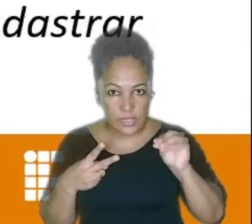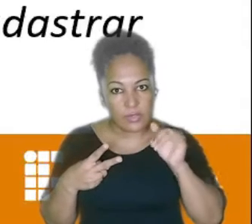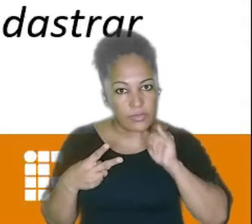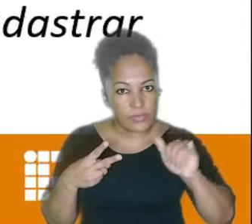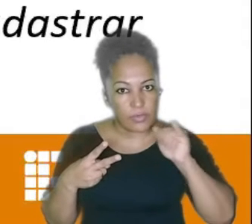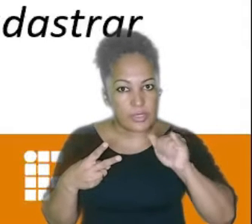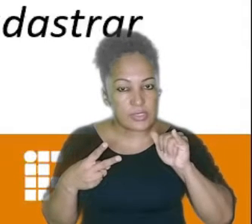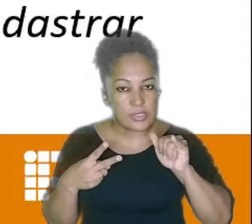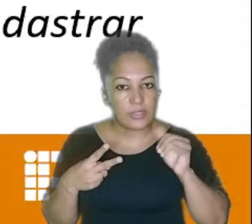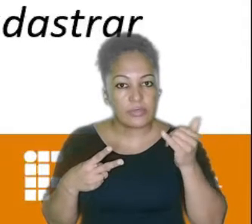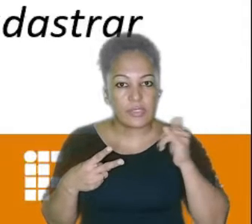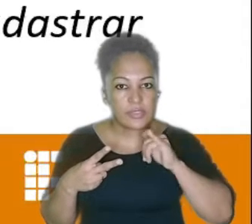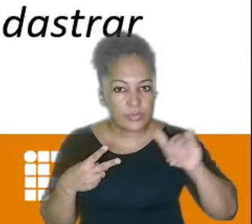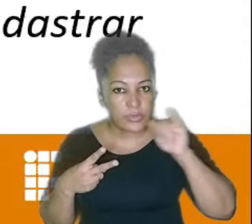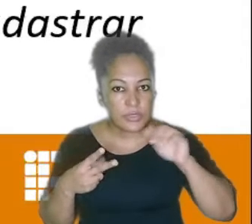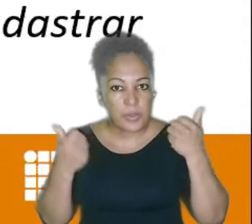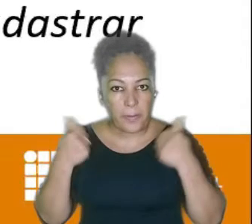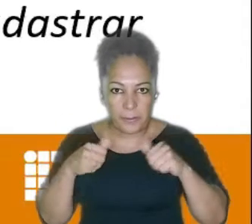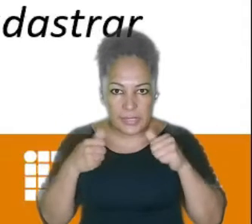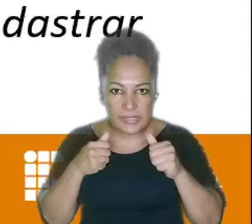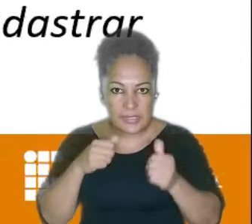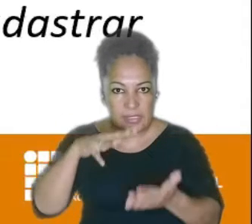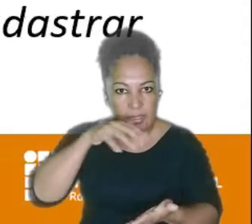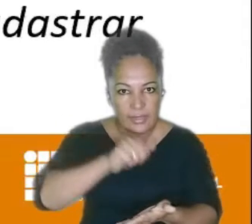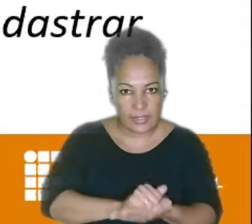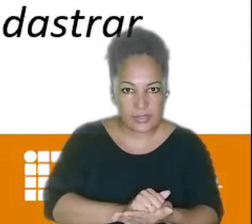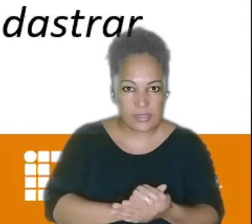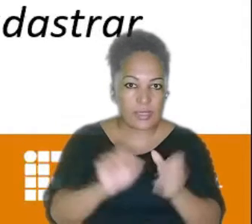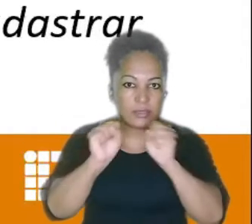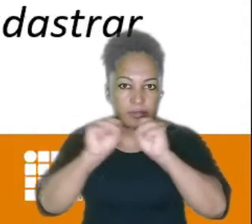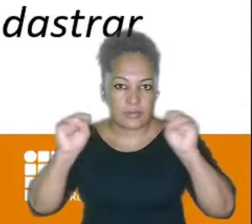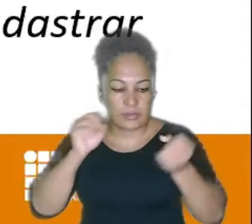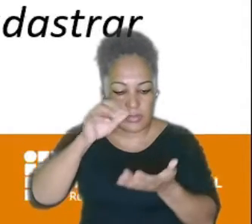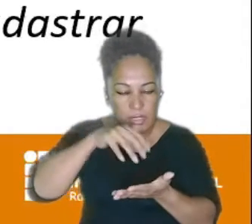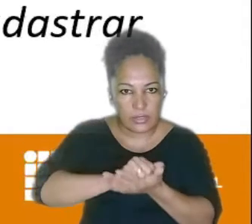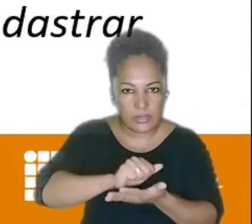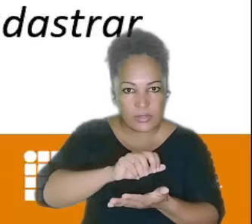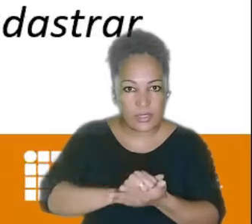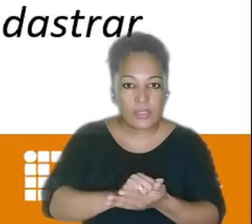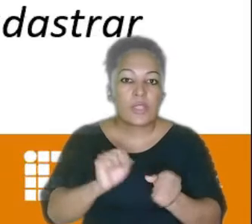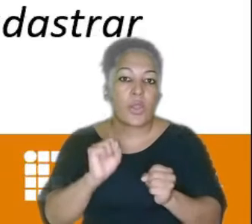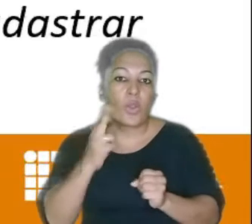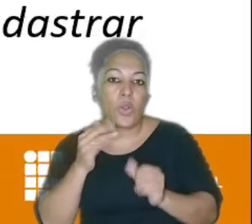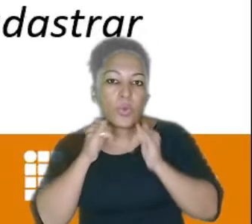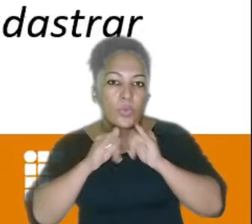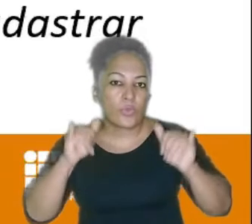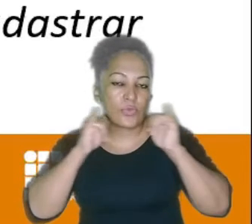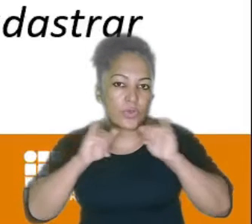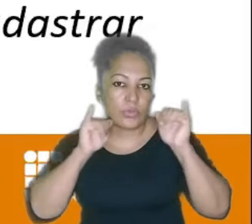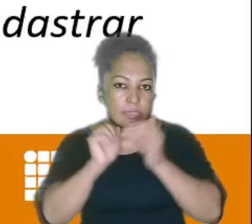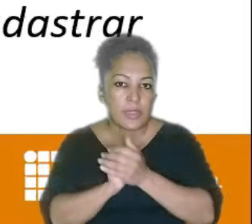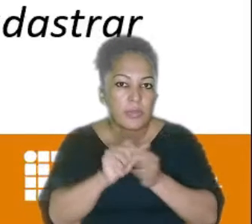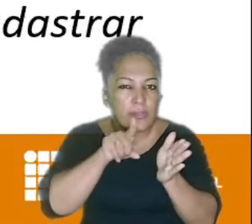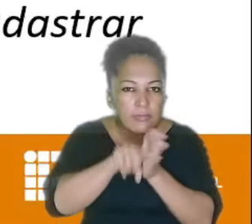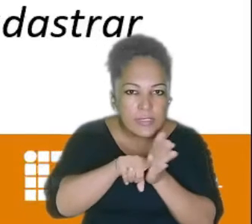insere informações, e essas informações precisam ser cadastradas pelo sistema, ou ele insere